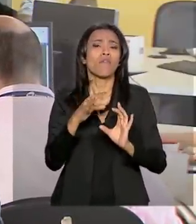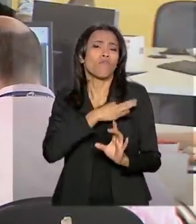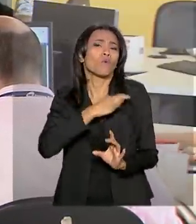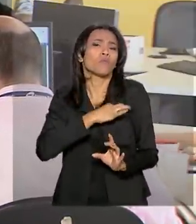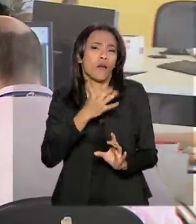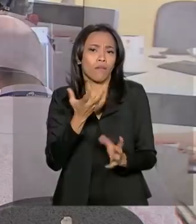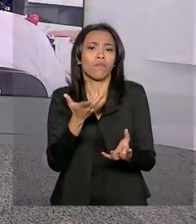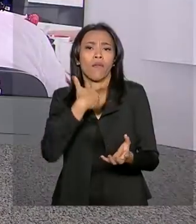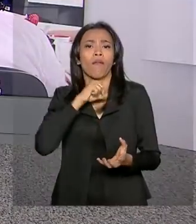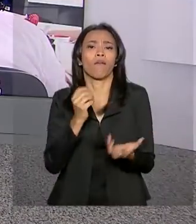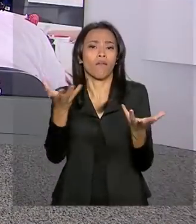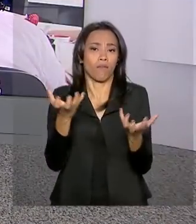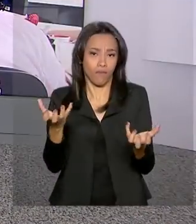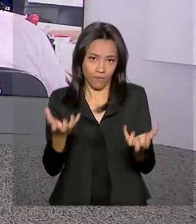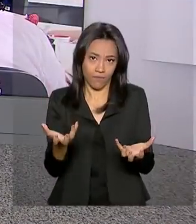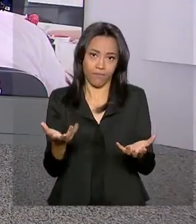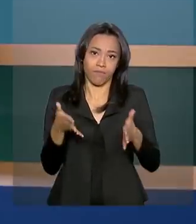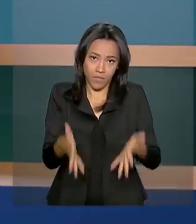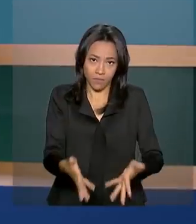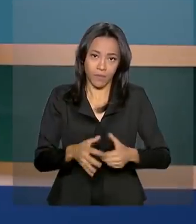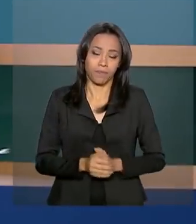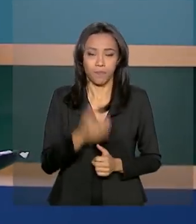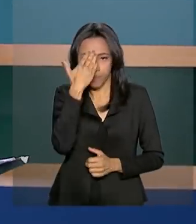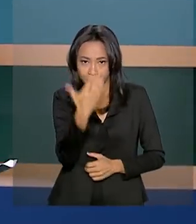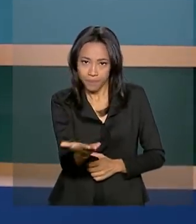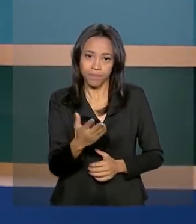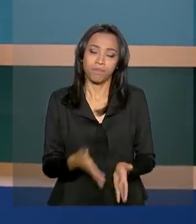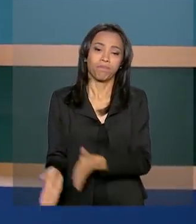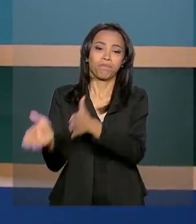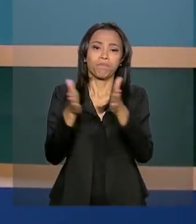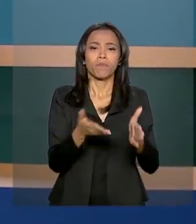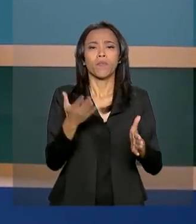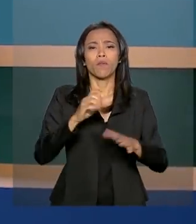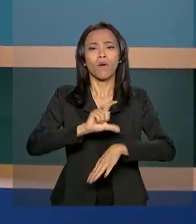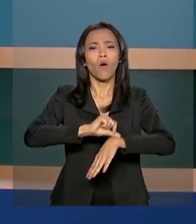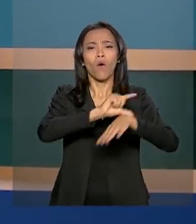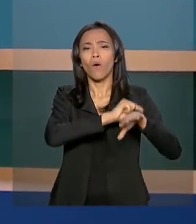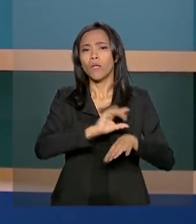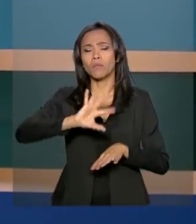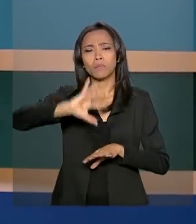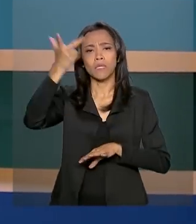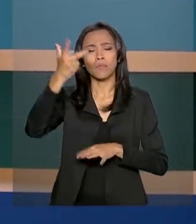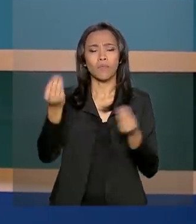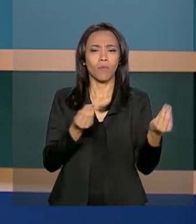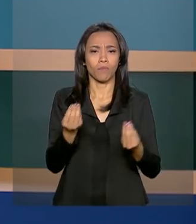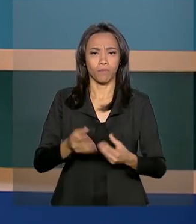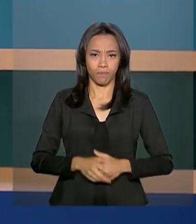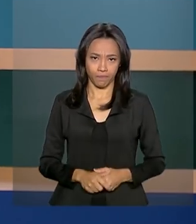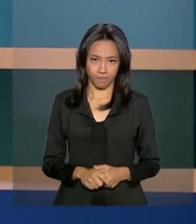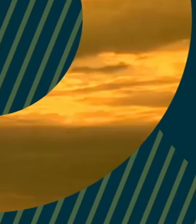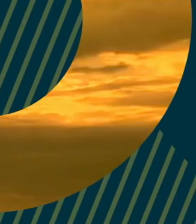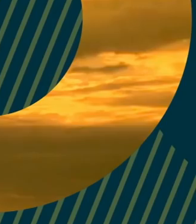Carla. Obrigada, Alessandra, pela sua participação. E agora, hora de saber como fica o tempo em algumas capitais.